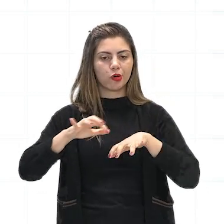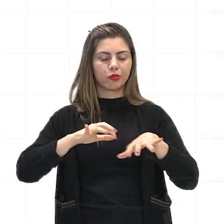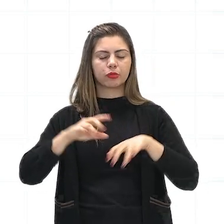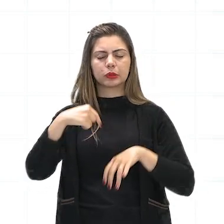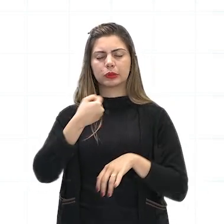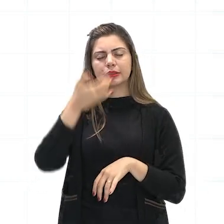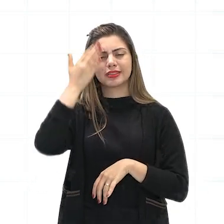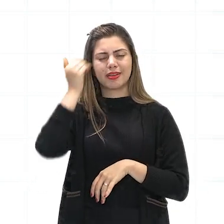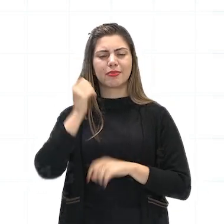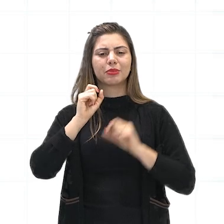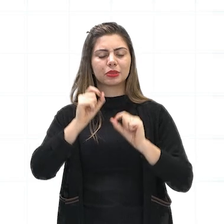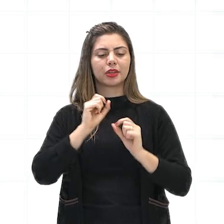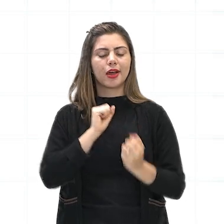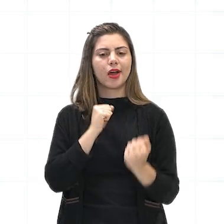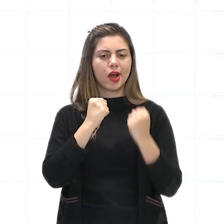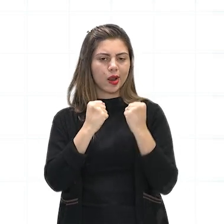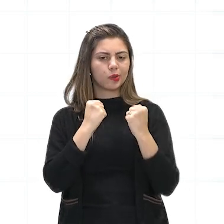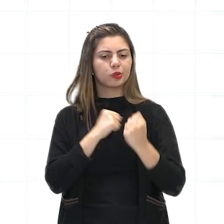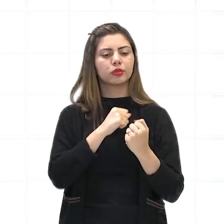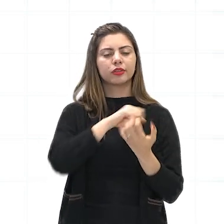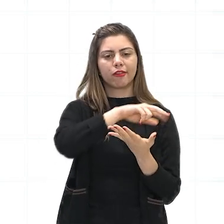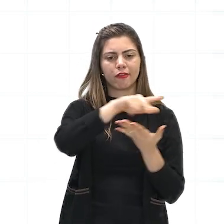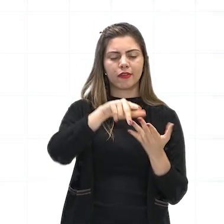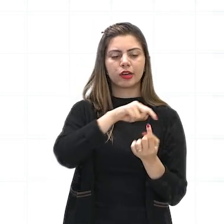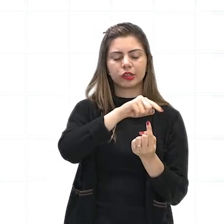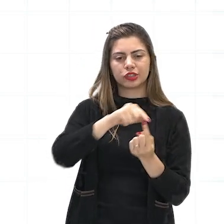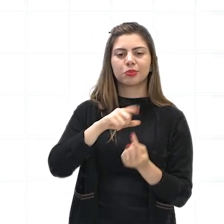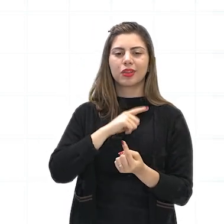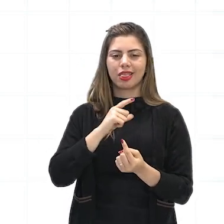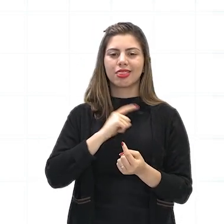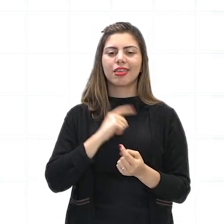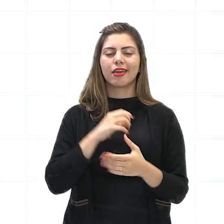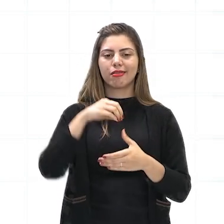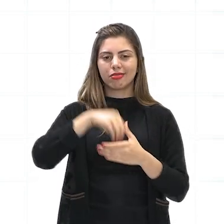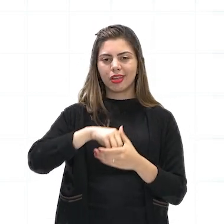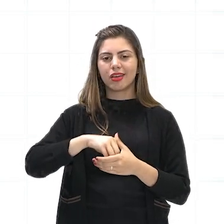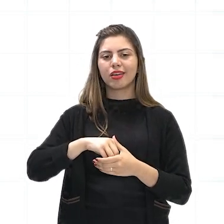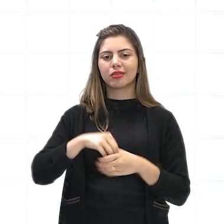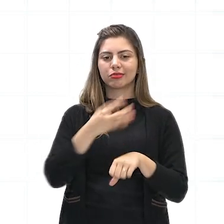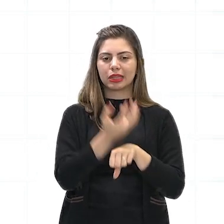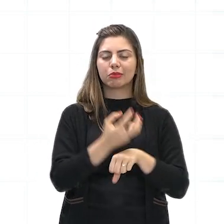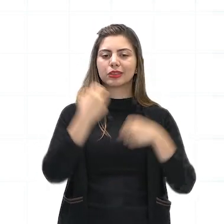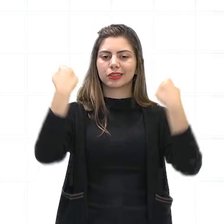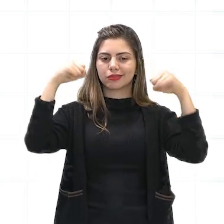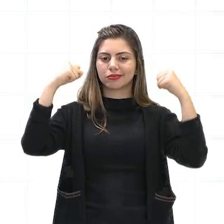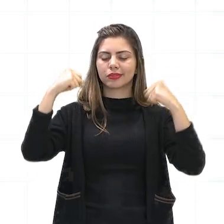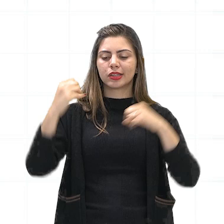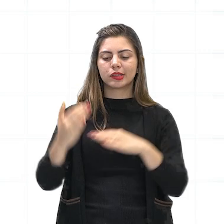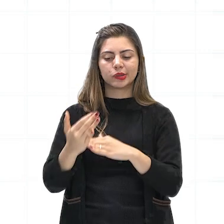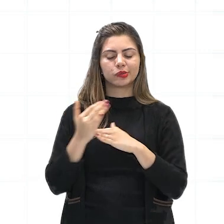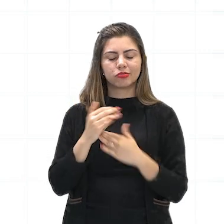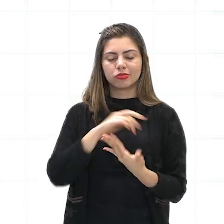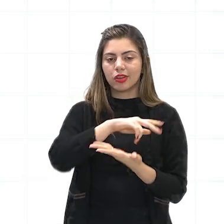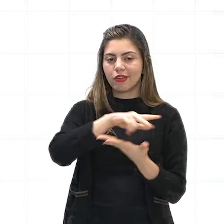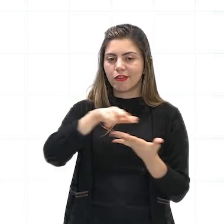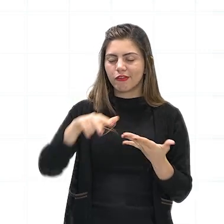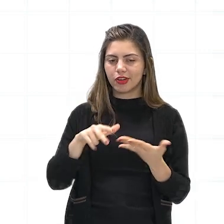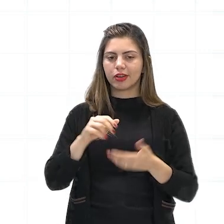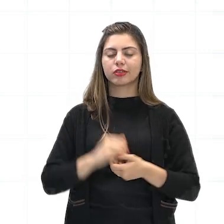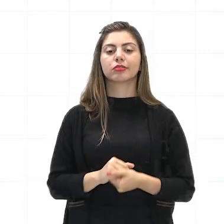eixos aí que nós trabalhamos dentro da educação física, que traz muitos benefícios, como vocês viram